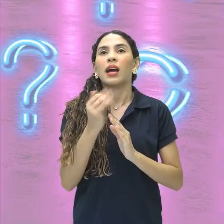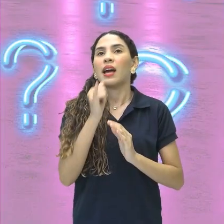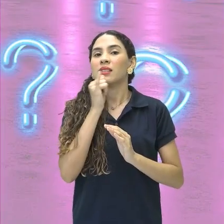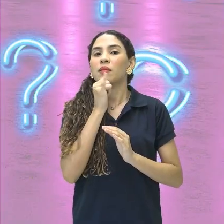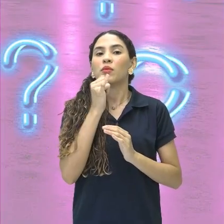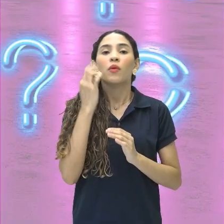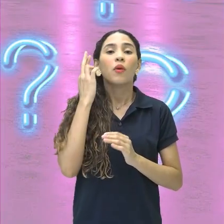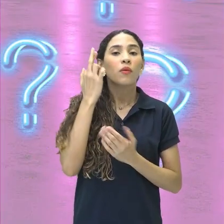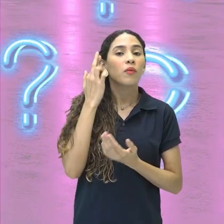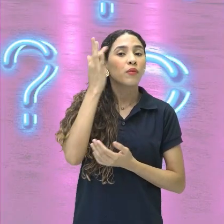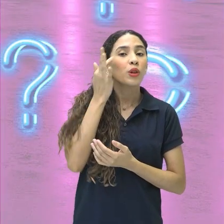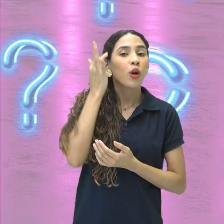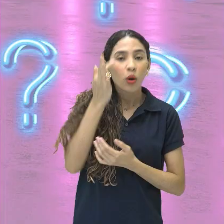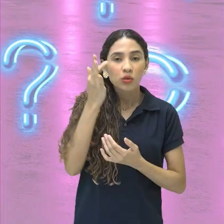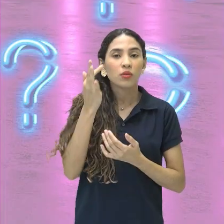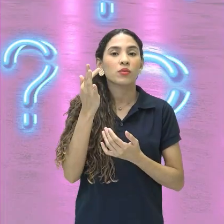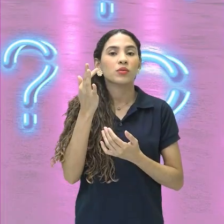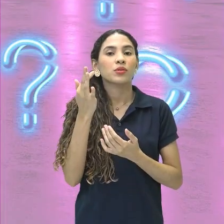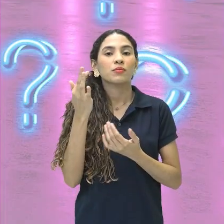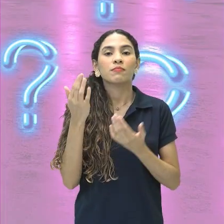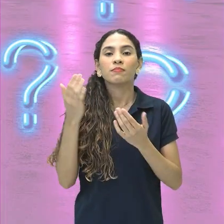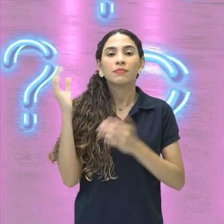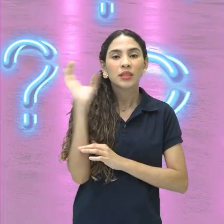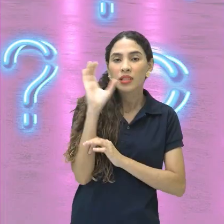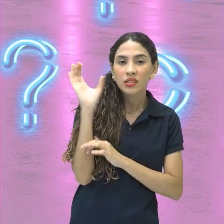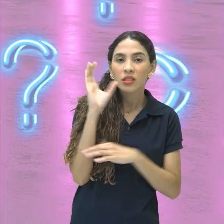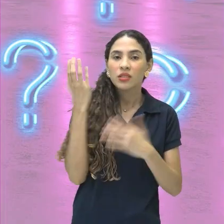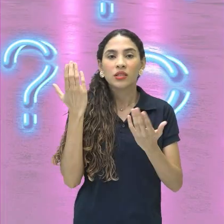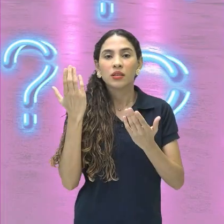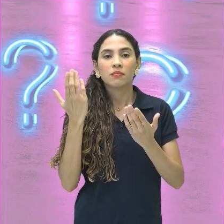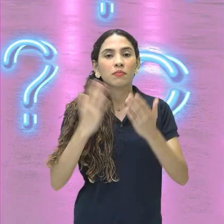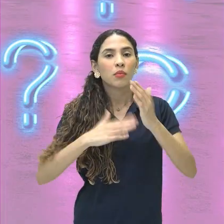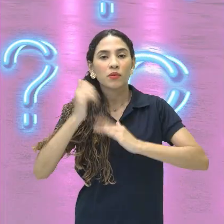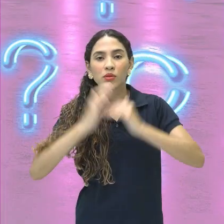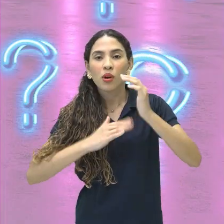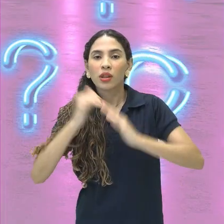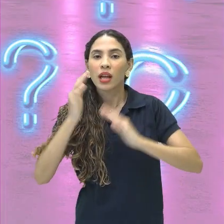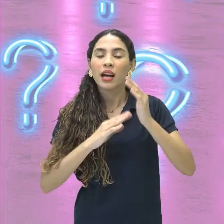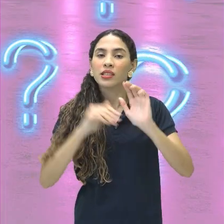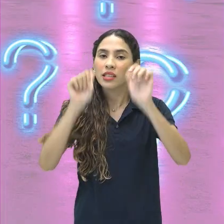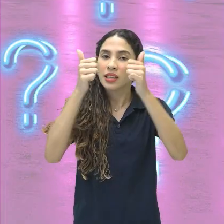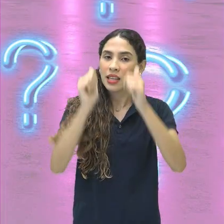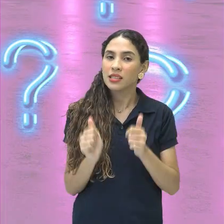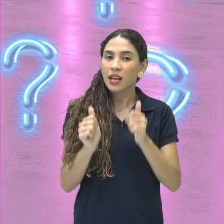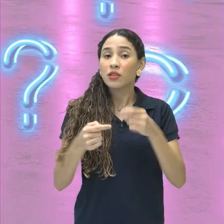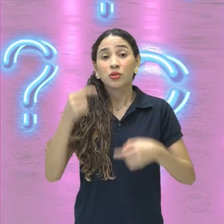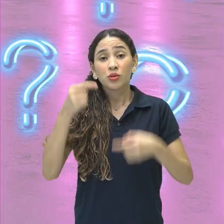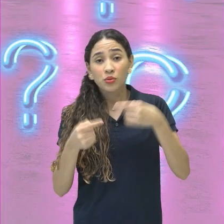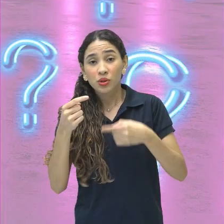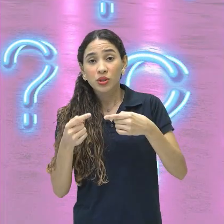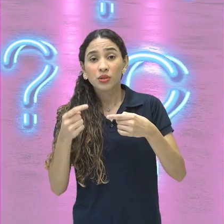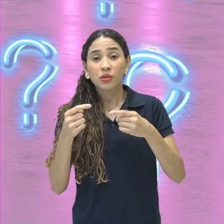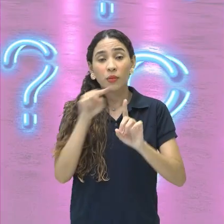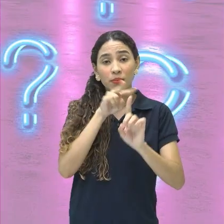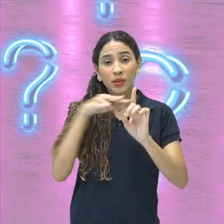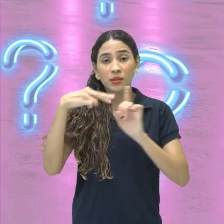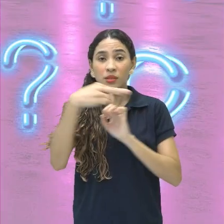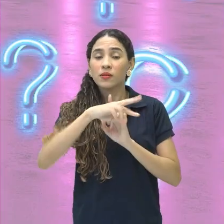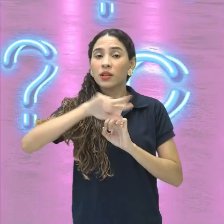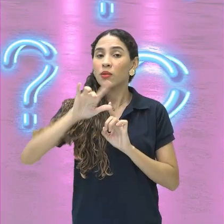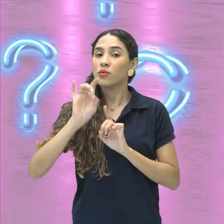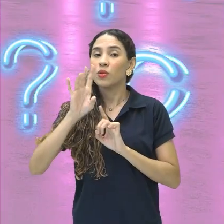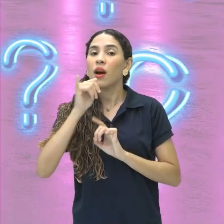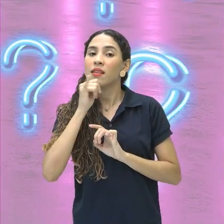economistas, filósofos, sociólogos, né, que foram discutir, analisar essa realidade, olhar não